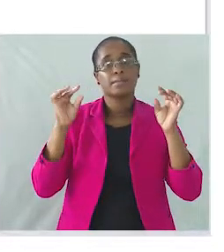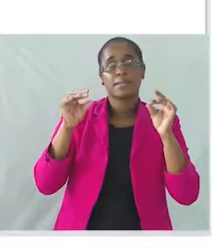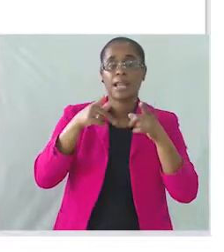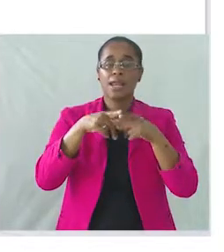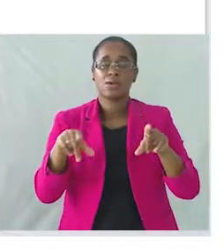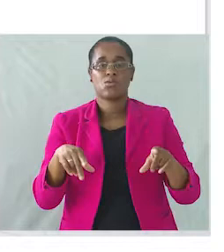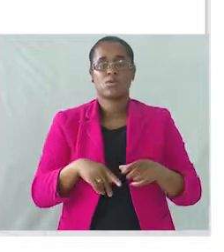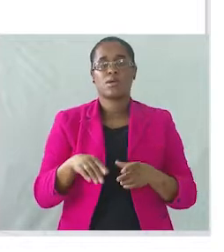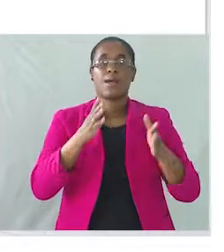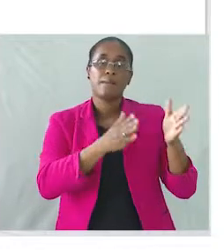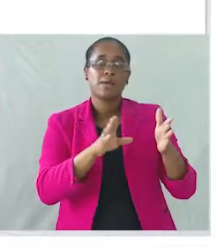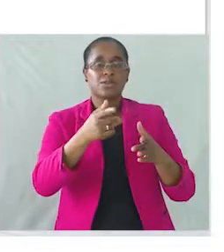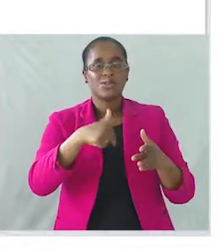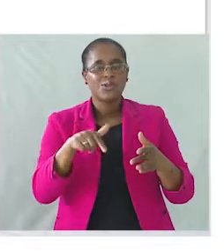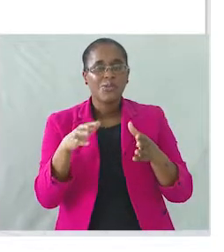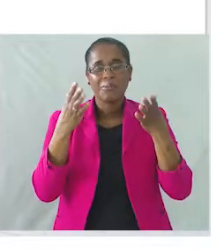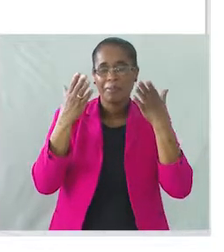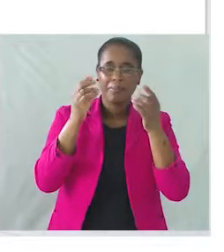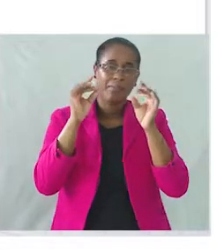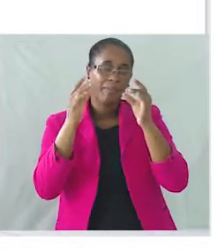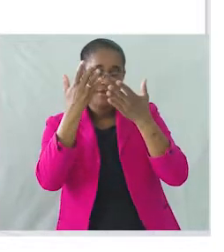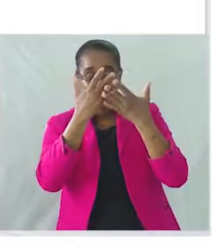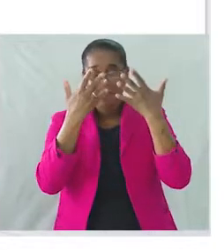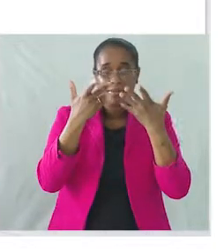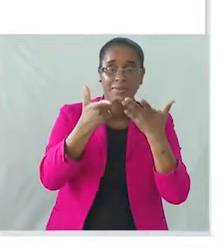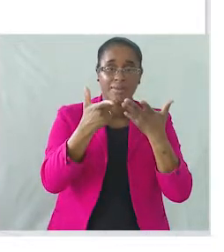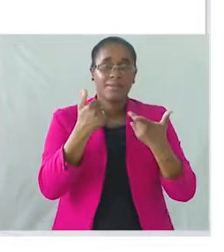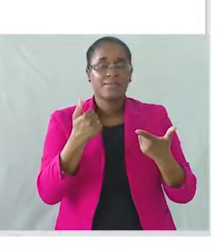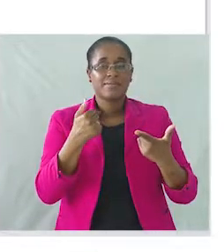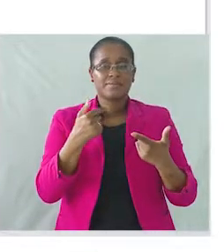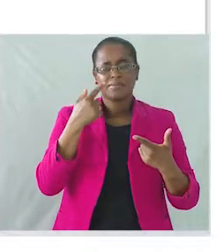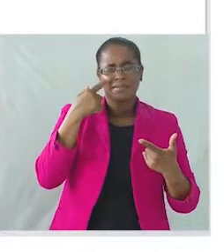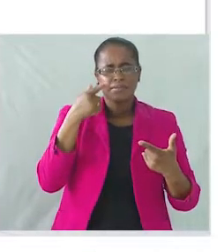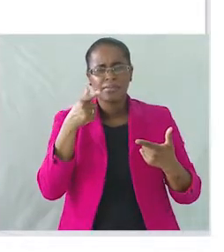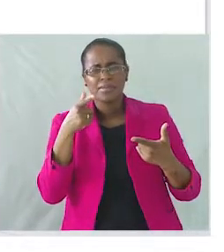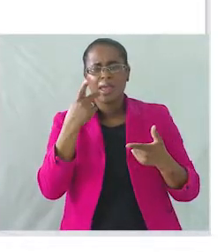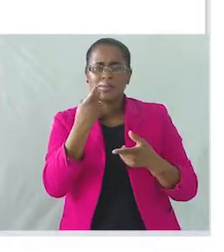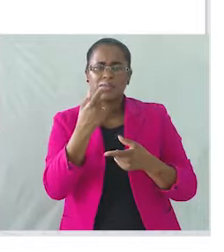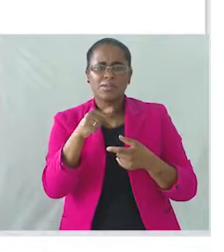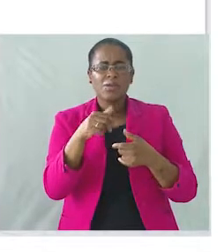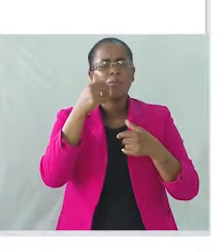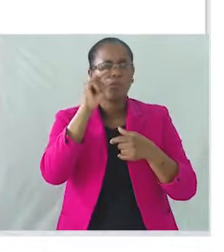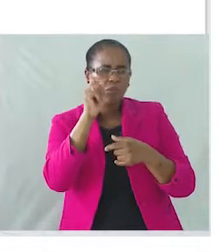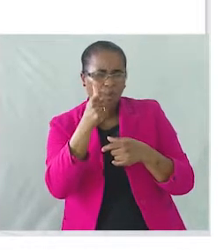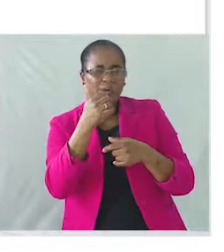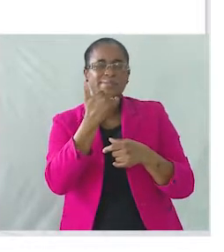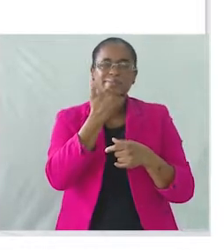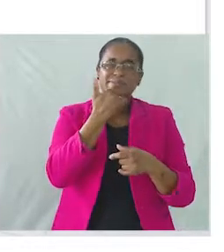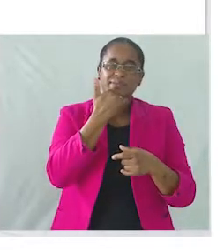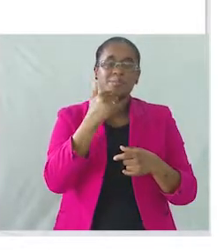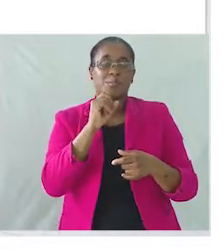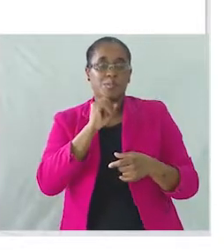que nós nos distraímos. É preciso termos um pouco de humor para